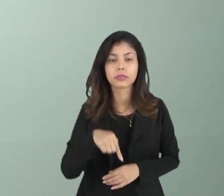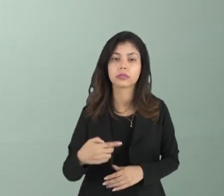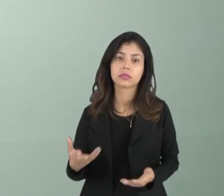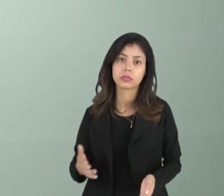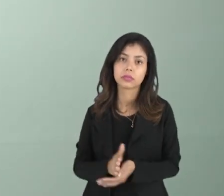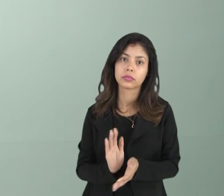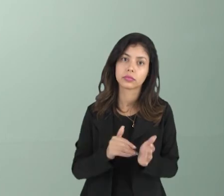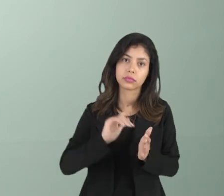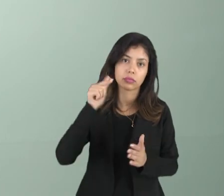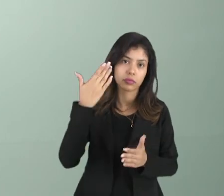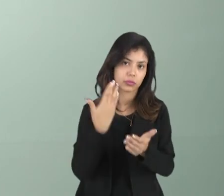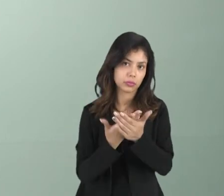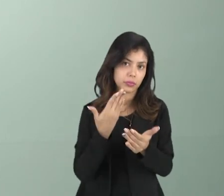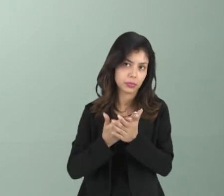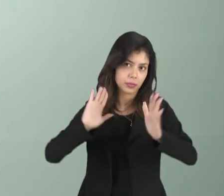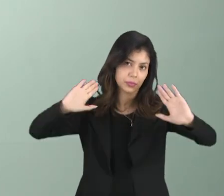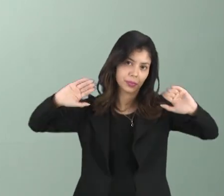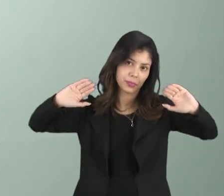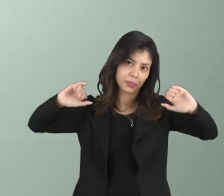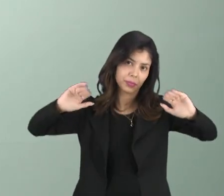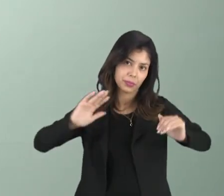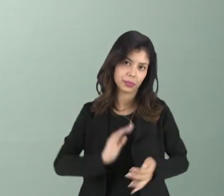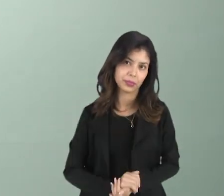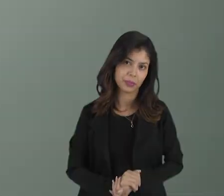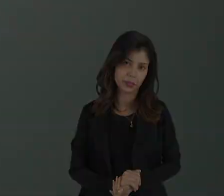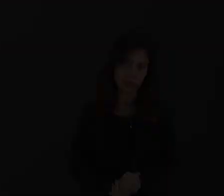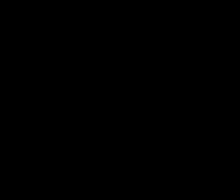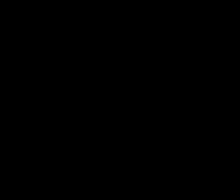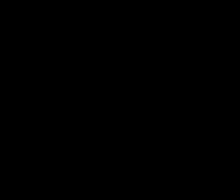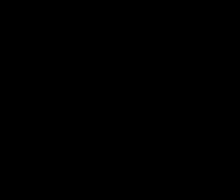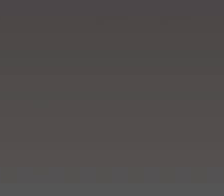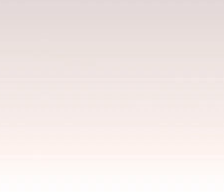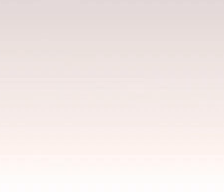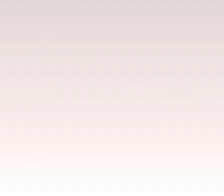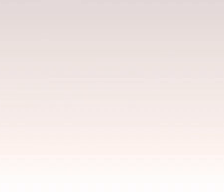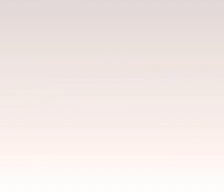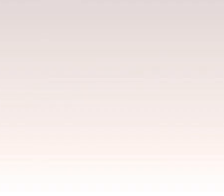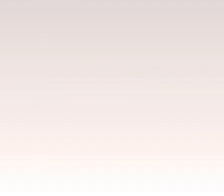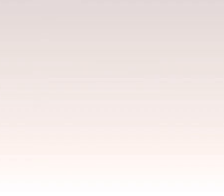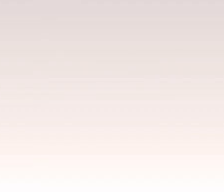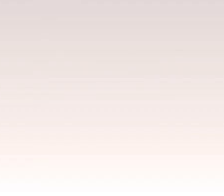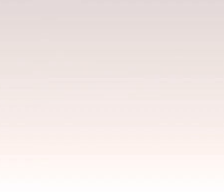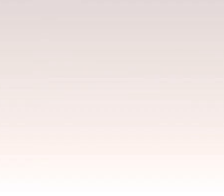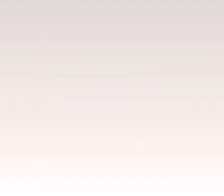aqui e até a nossa próxima aula. Tchau!